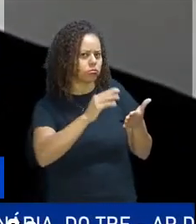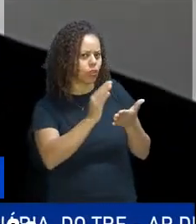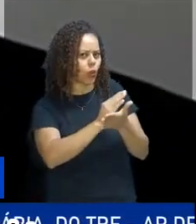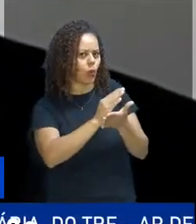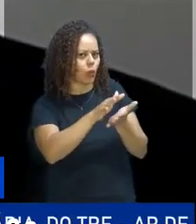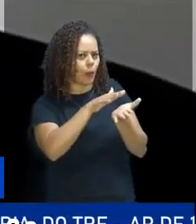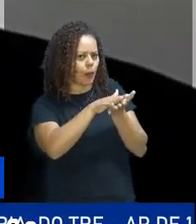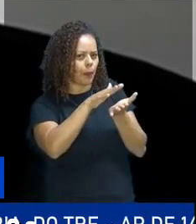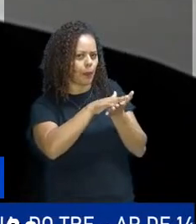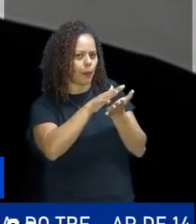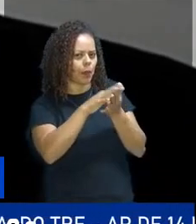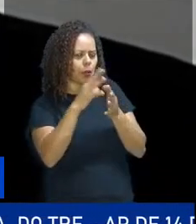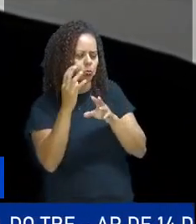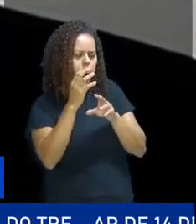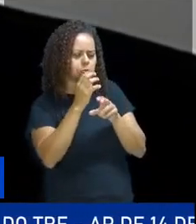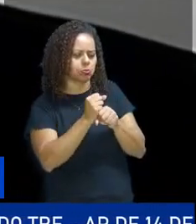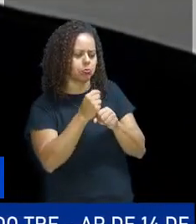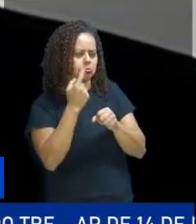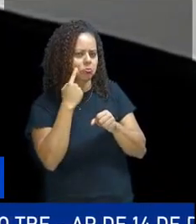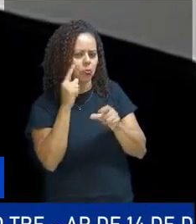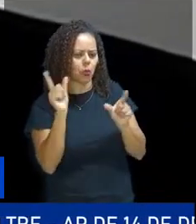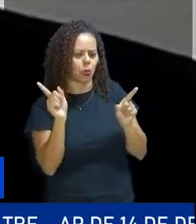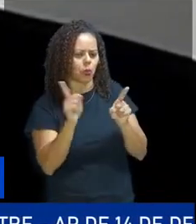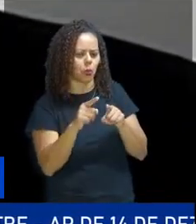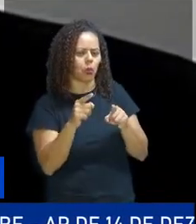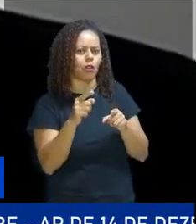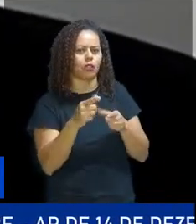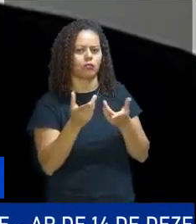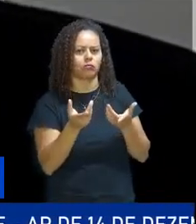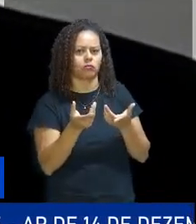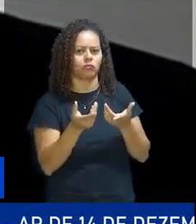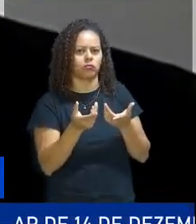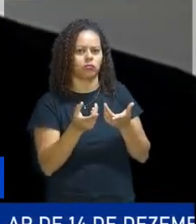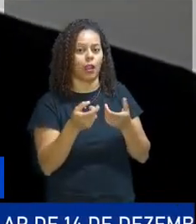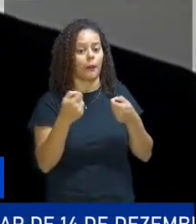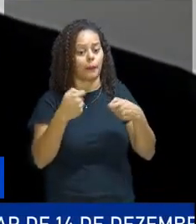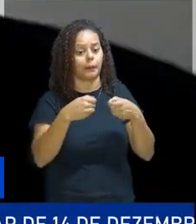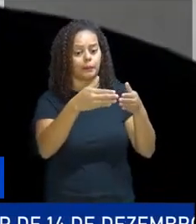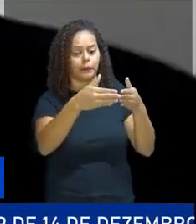genéricas, tá? E pediu a devolução de